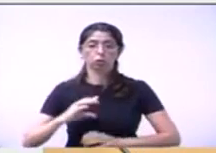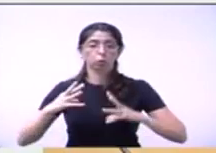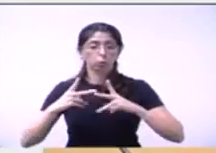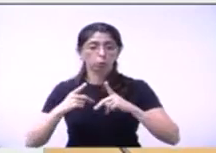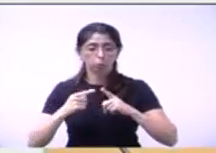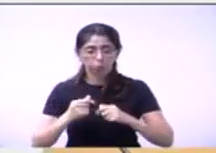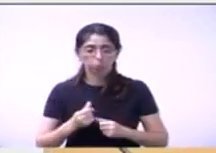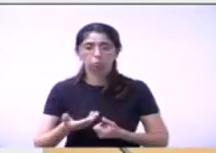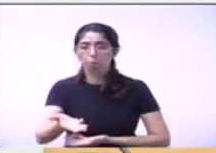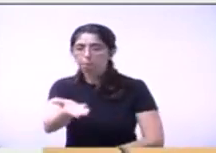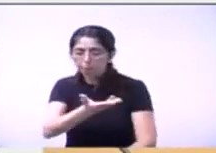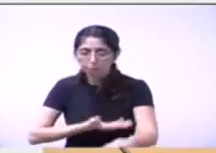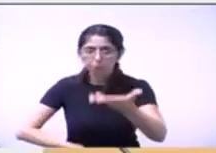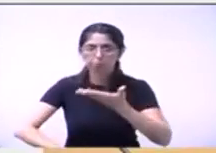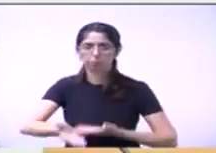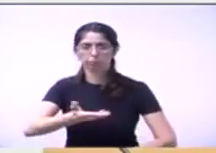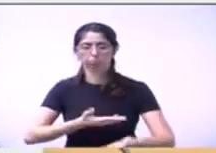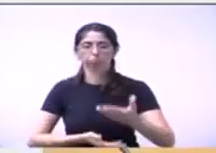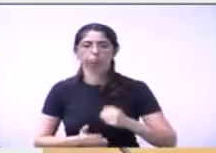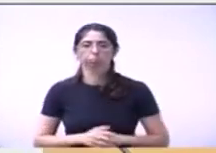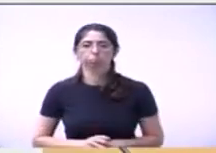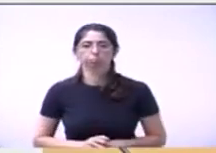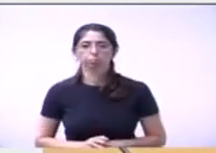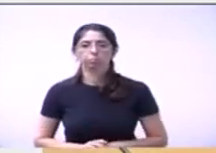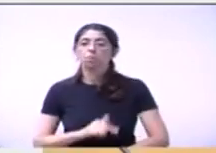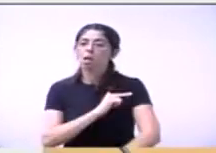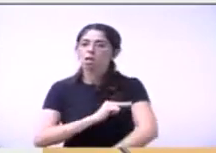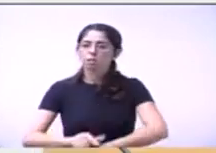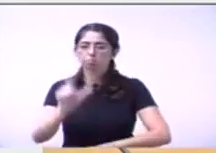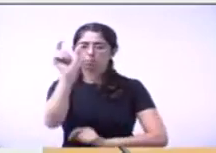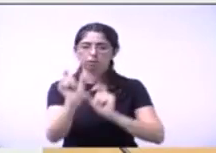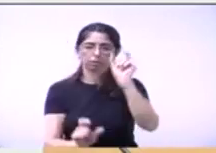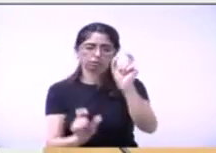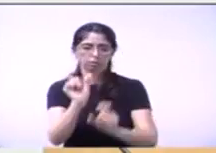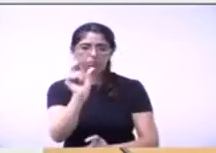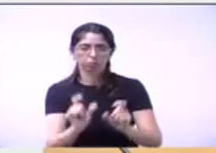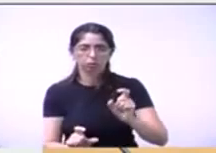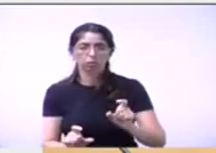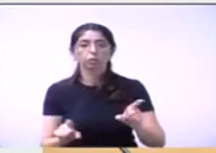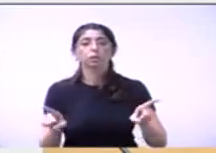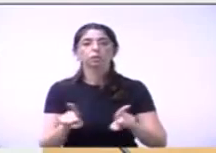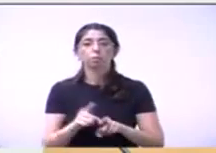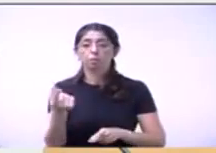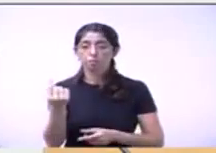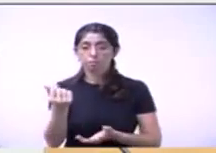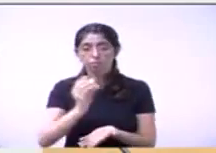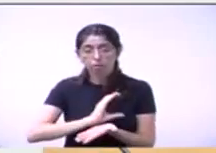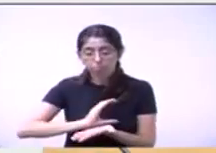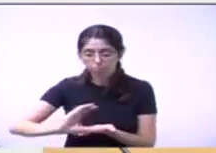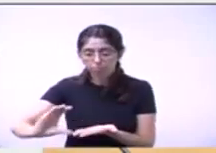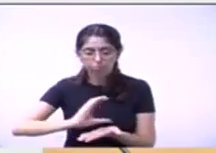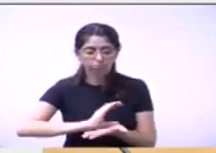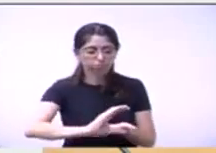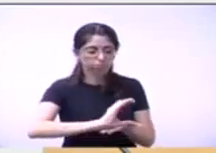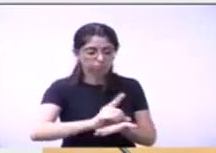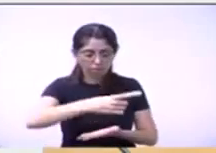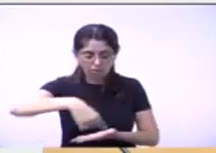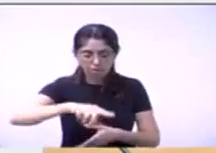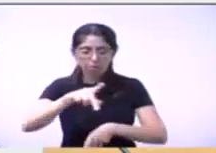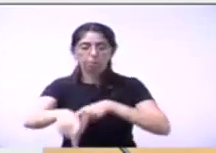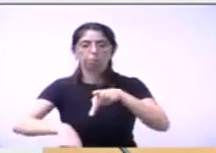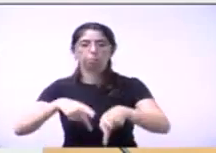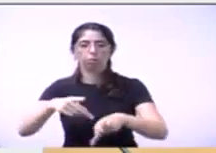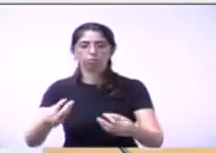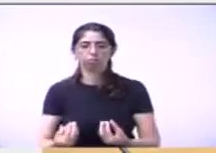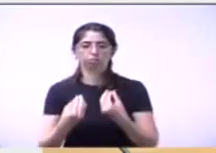participativa, humanizada e que gaste o dinheiro em benefício do seu povo. Um grande